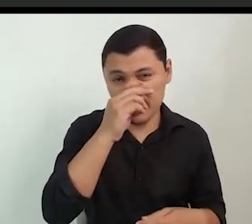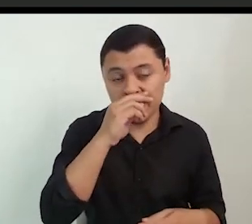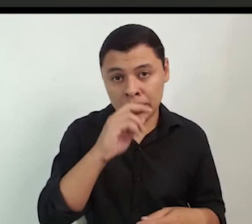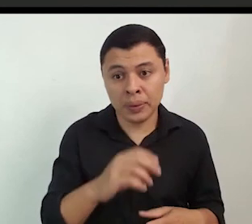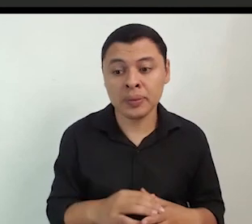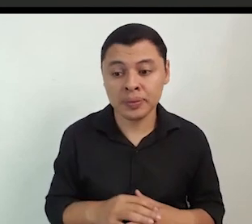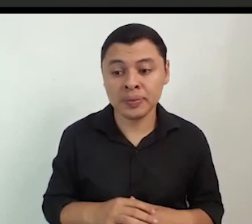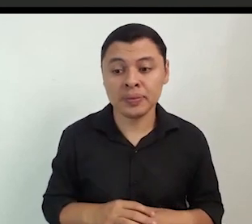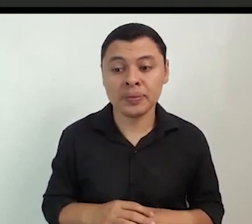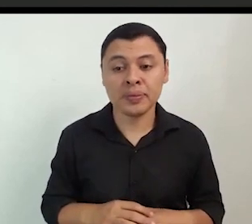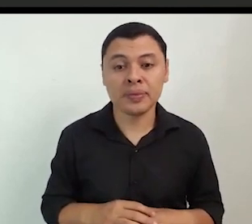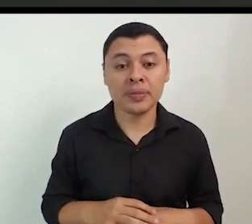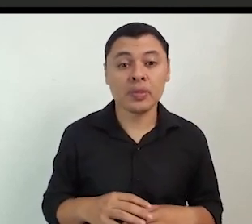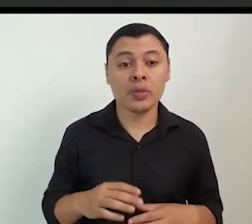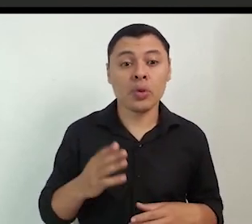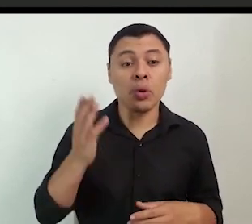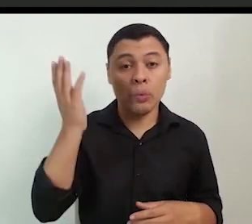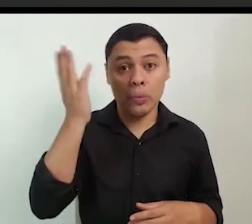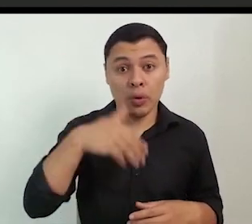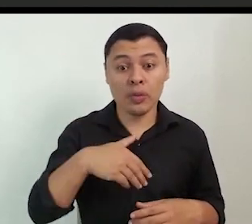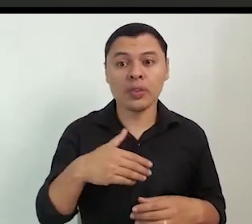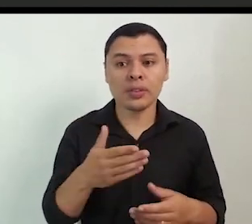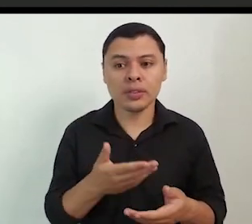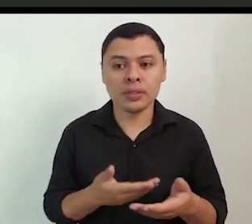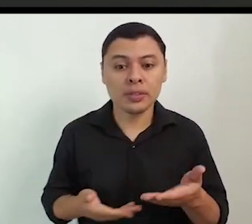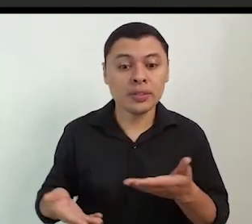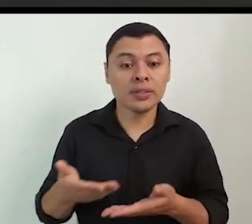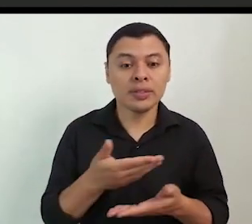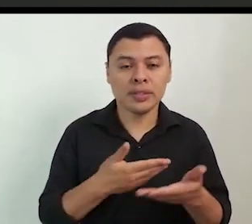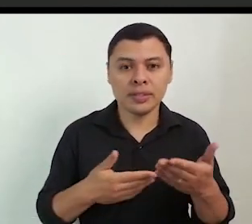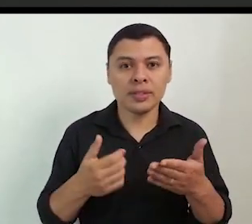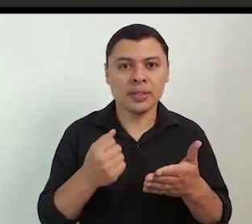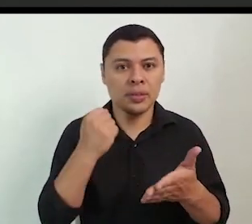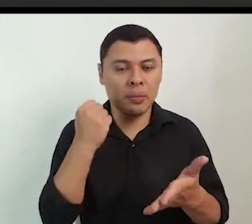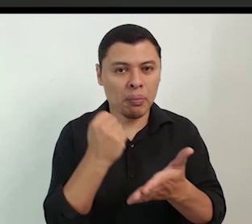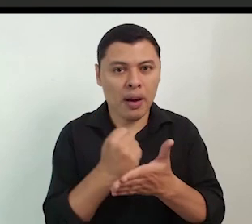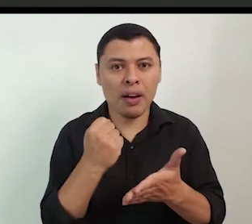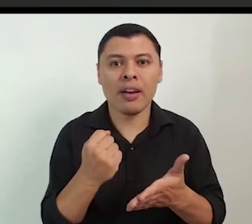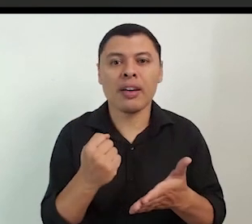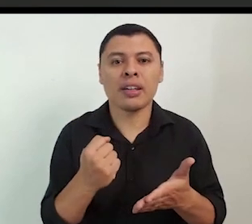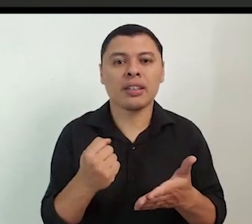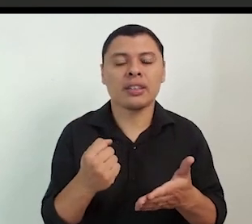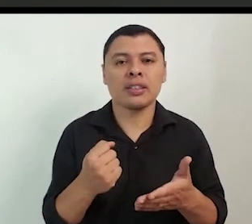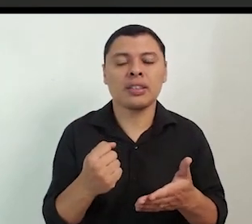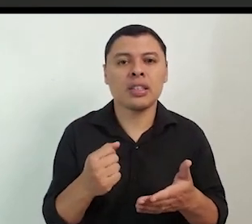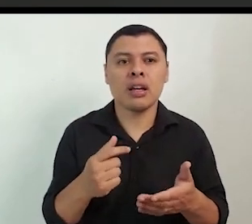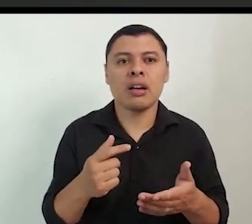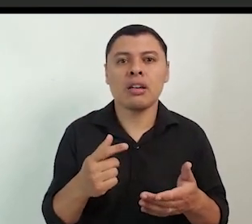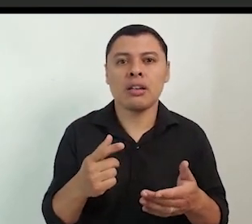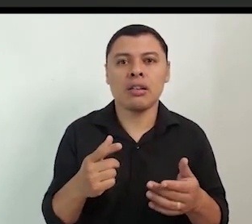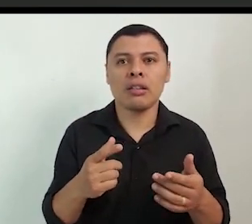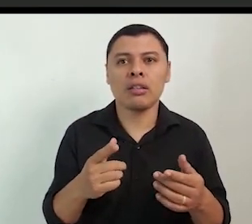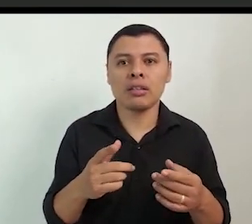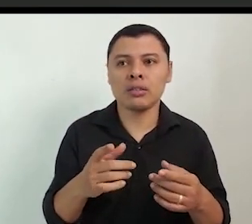Uma prova do engajamento de marcas que não levam o negócio